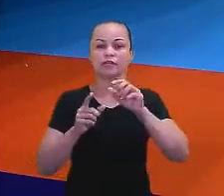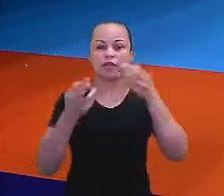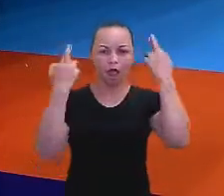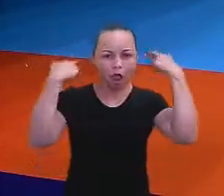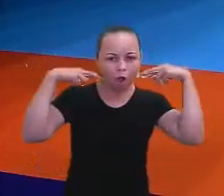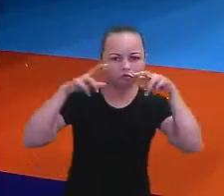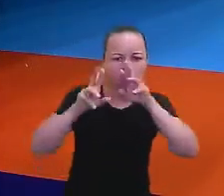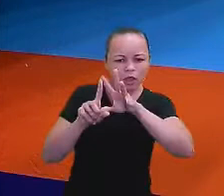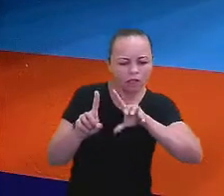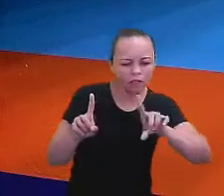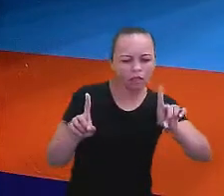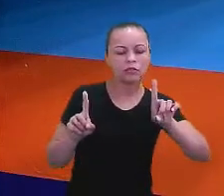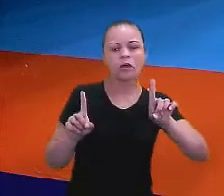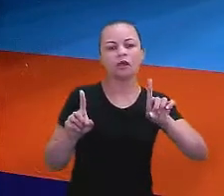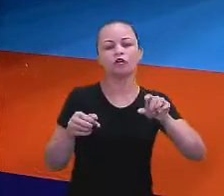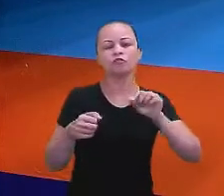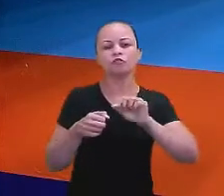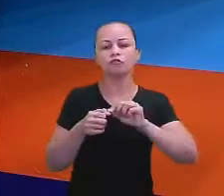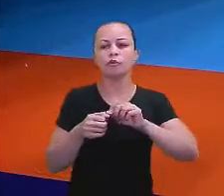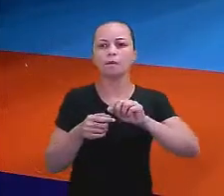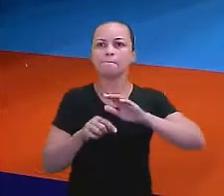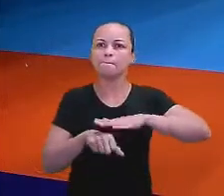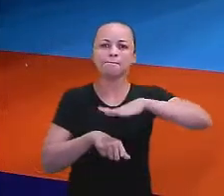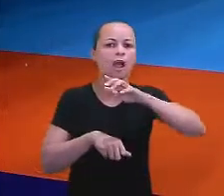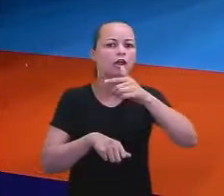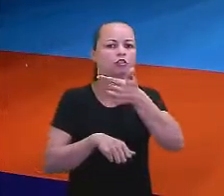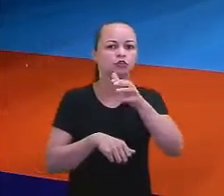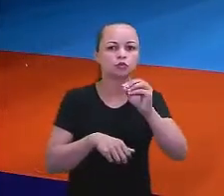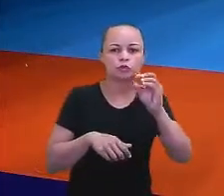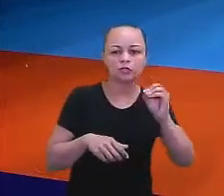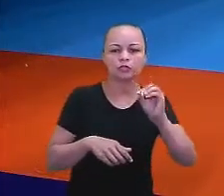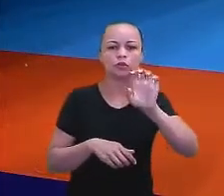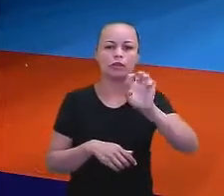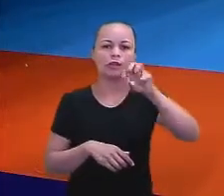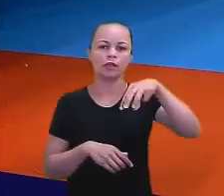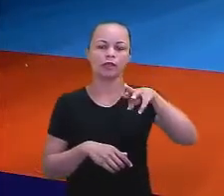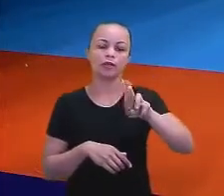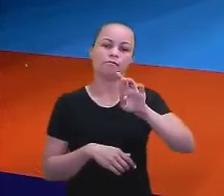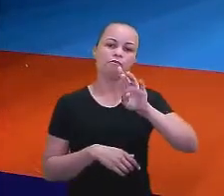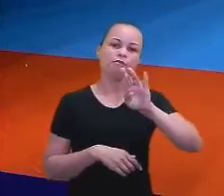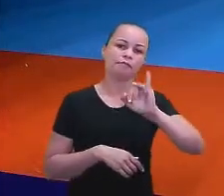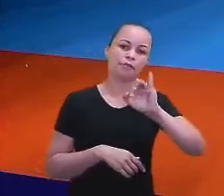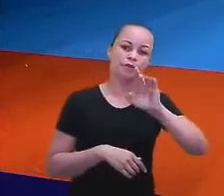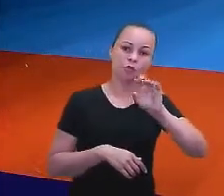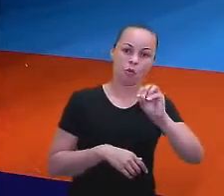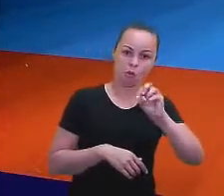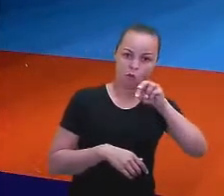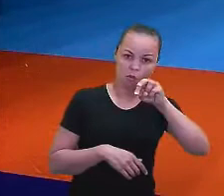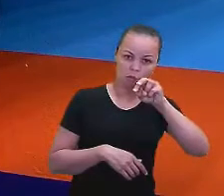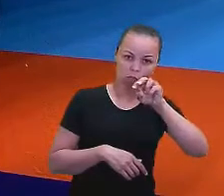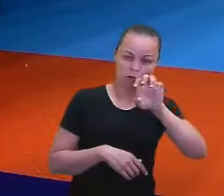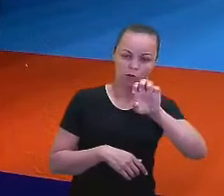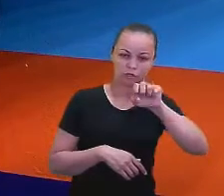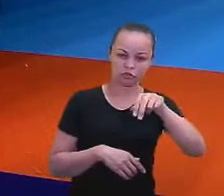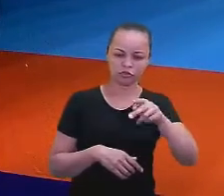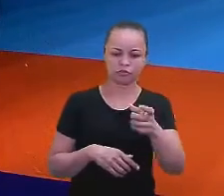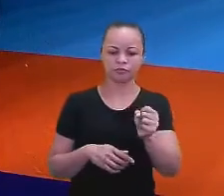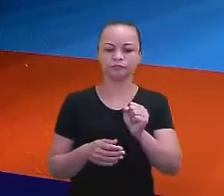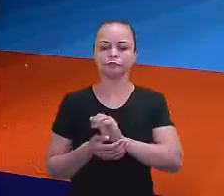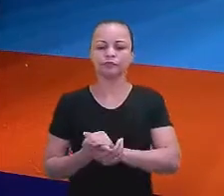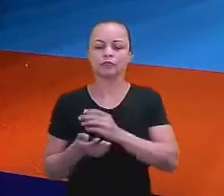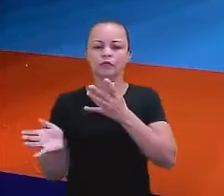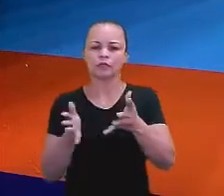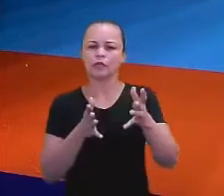destruídos mais de 200 embriões. Não é uma coisa simples, tá? Requer todo um cuidado, requer todo